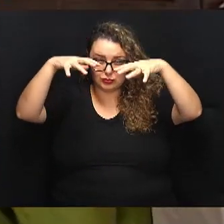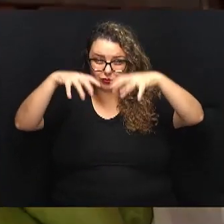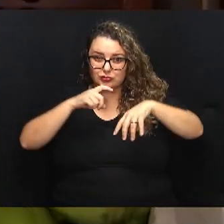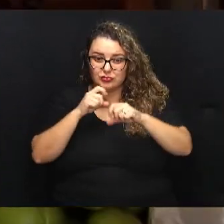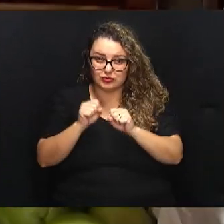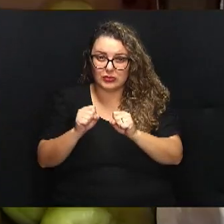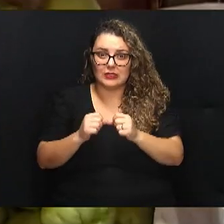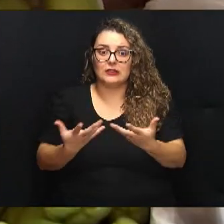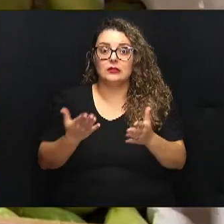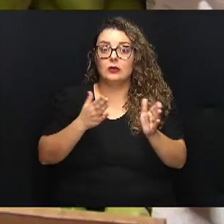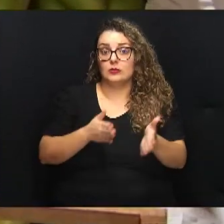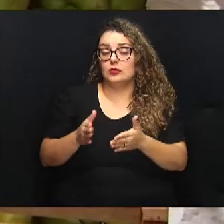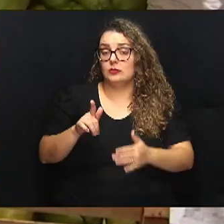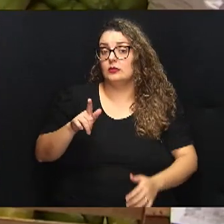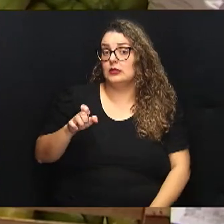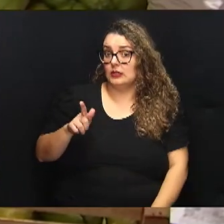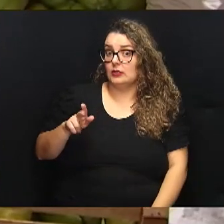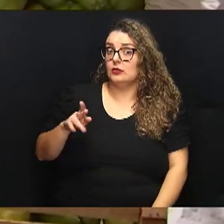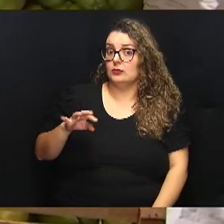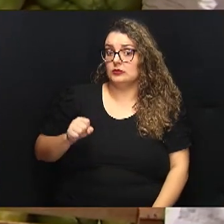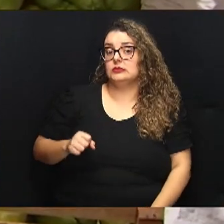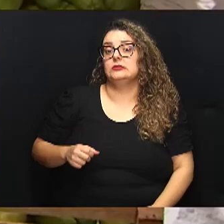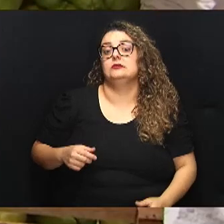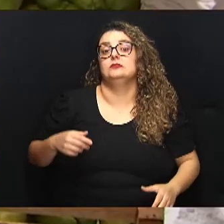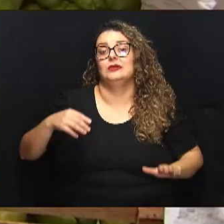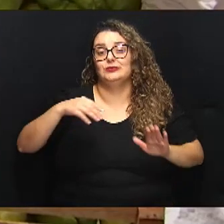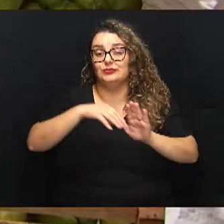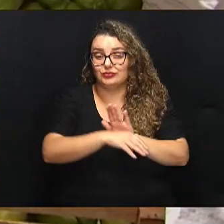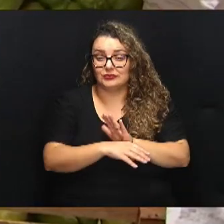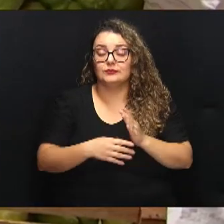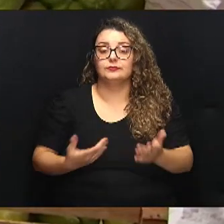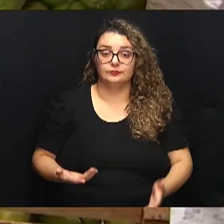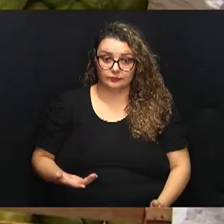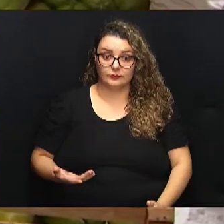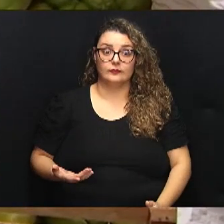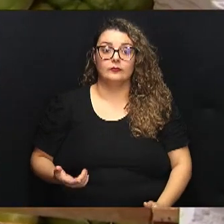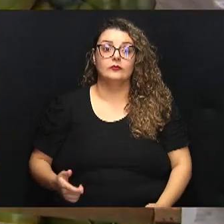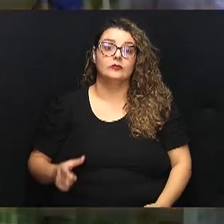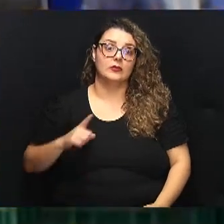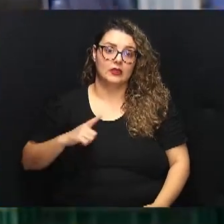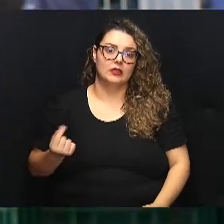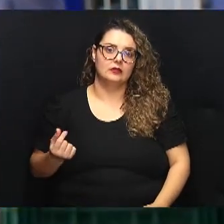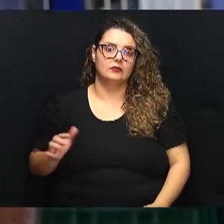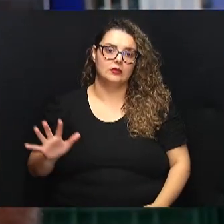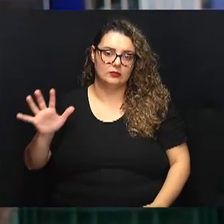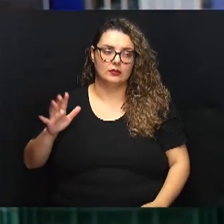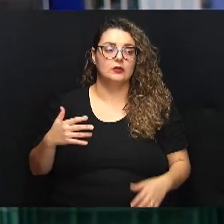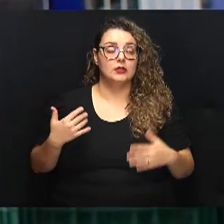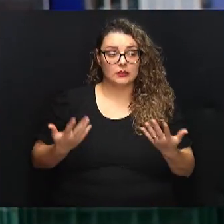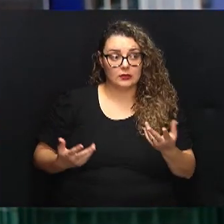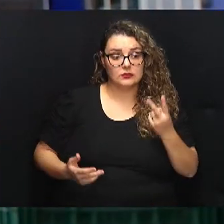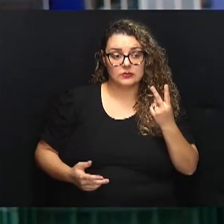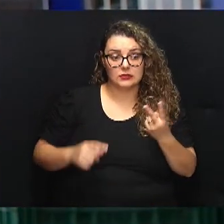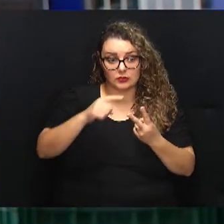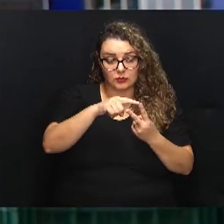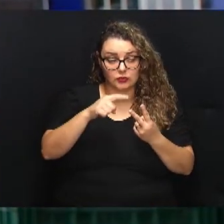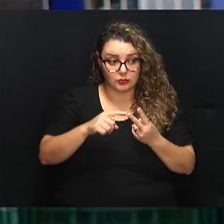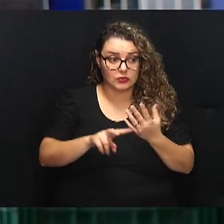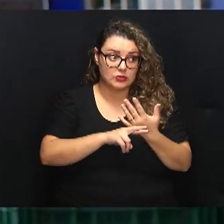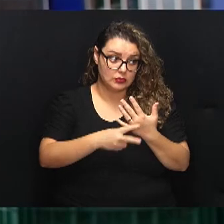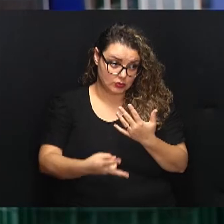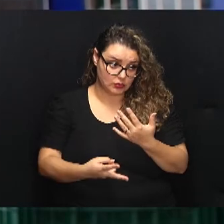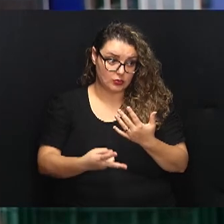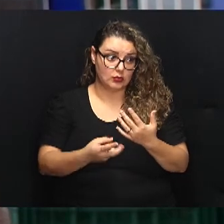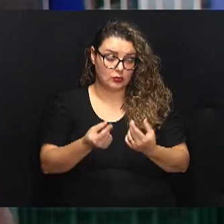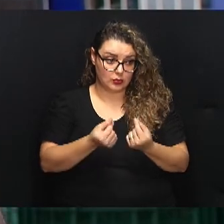desses legumes tiveram uma forte queda e isso resultou no aumento do preço. Então são dois fatores que impactam o